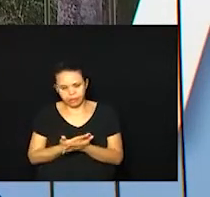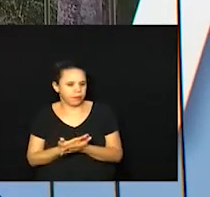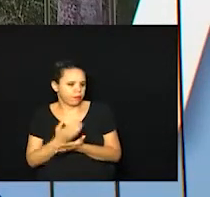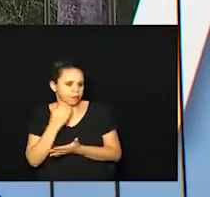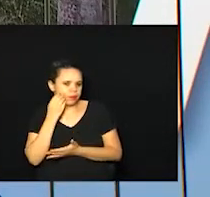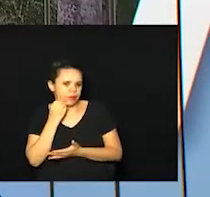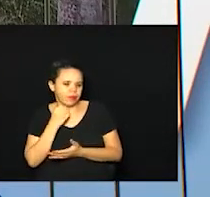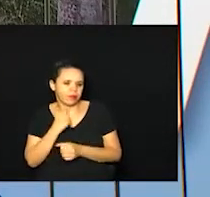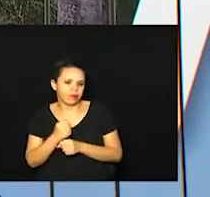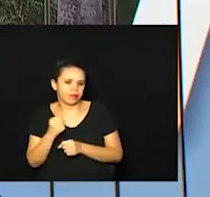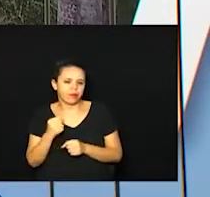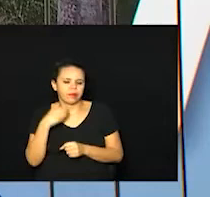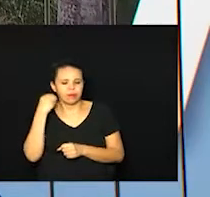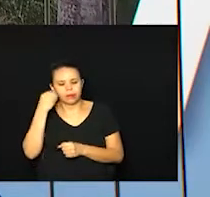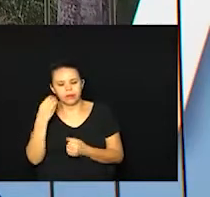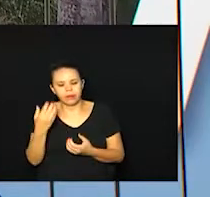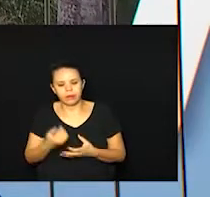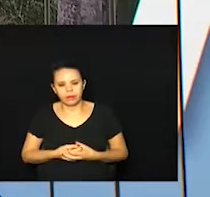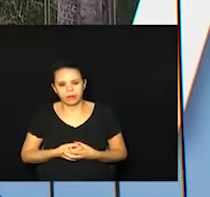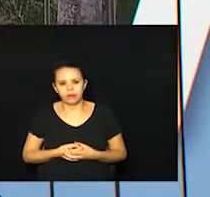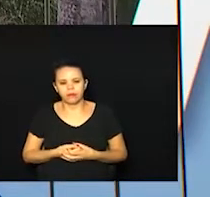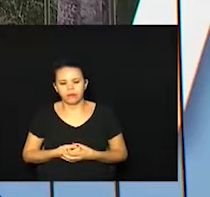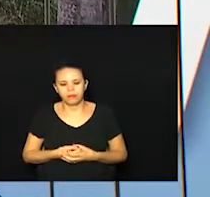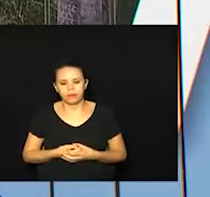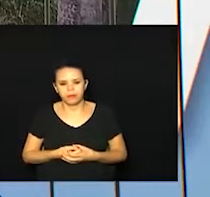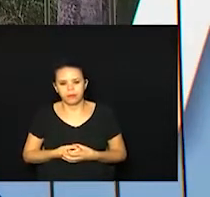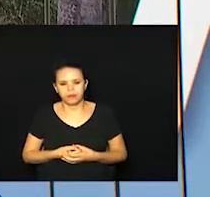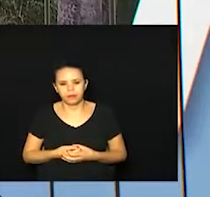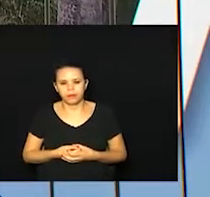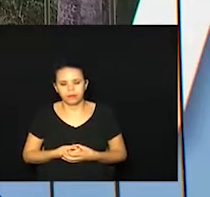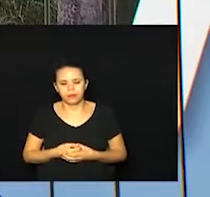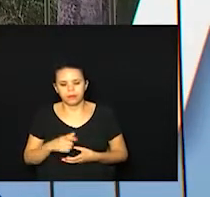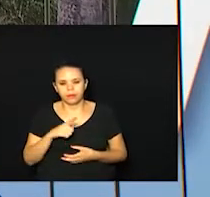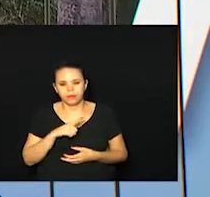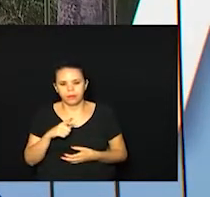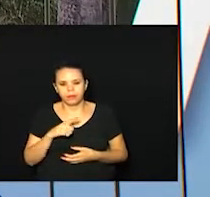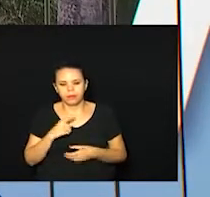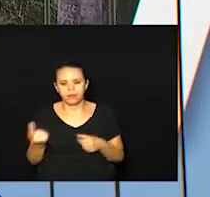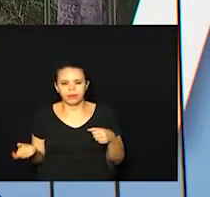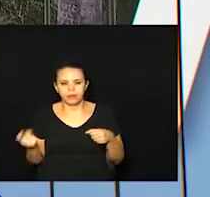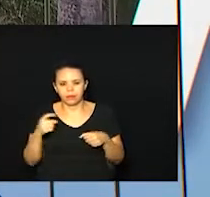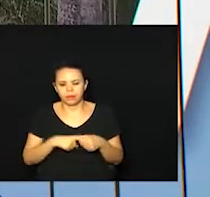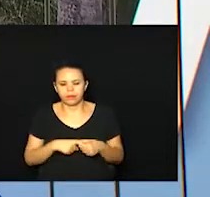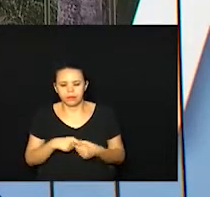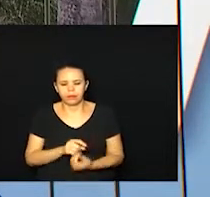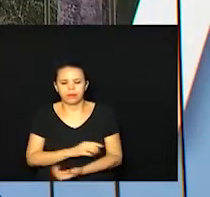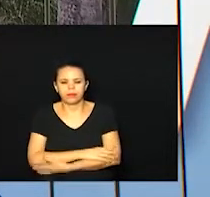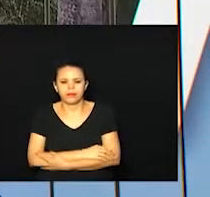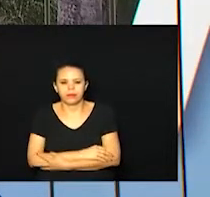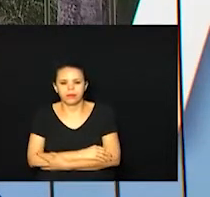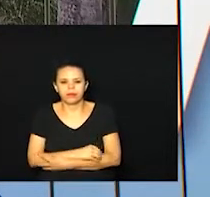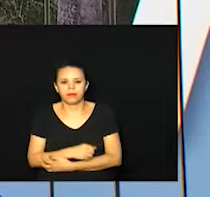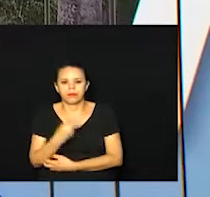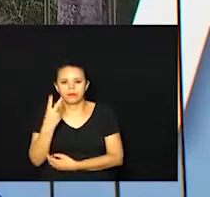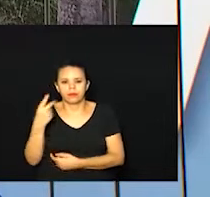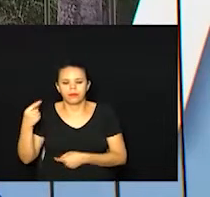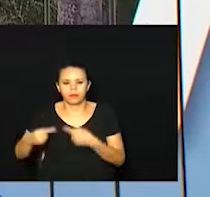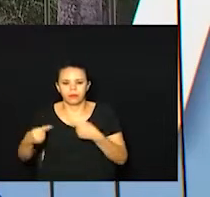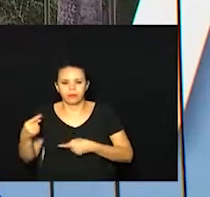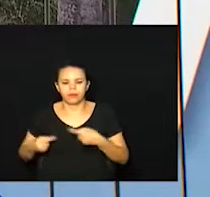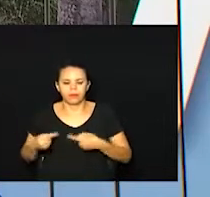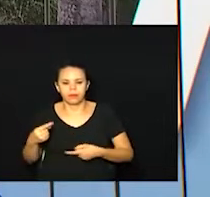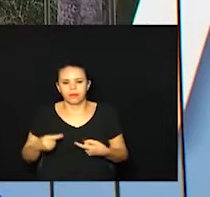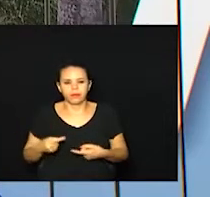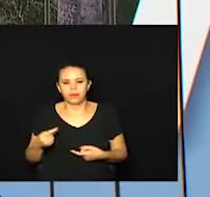onde construir o seu conhecimento. Nós temos que retomar duas discussões centrais